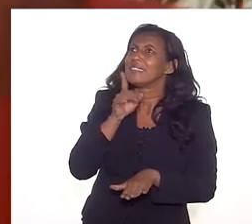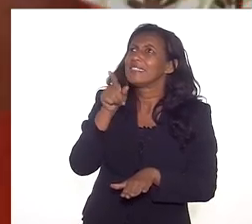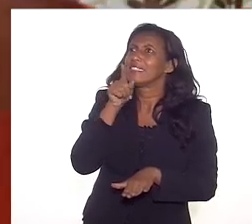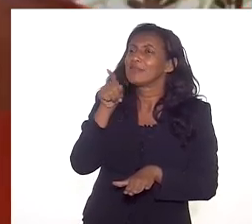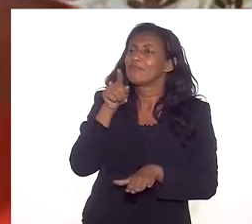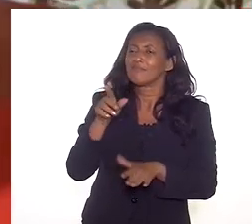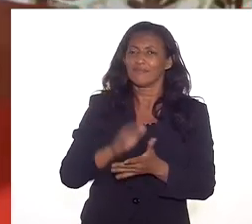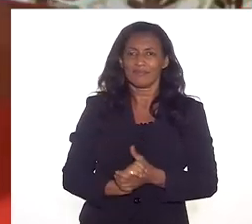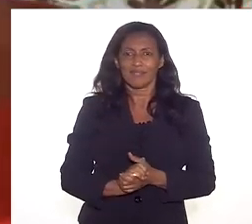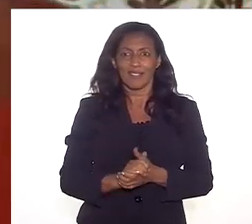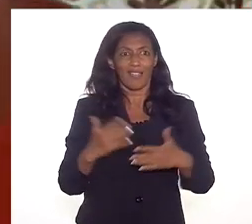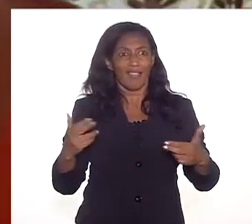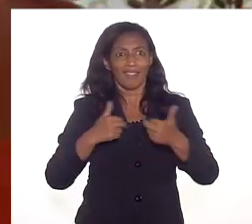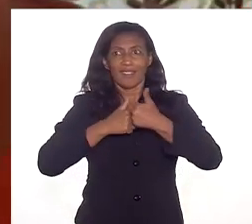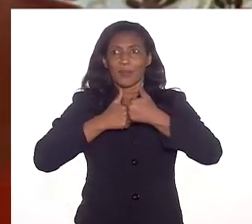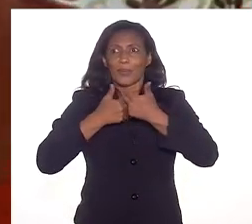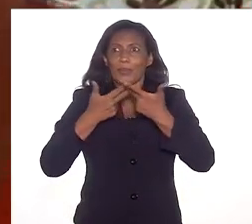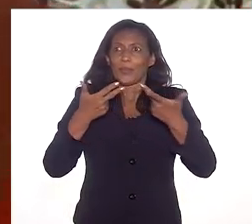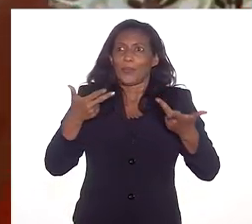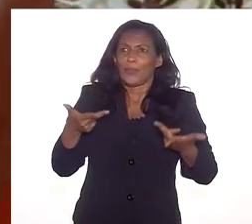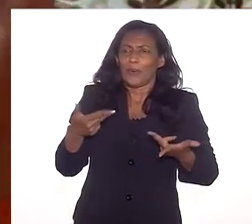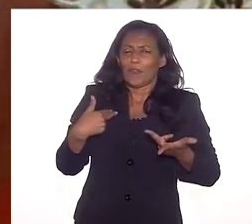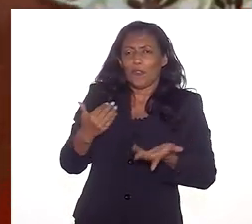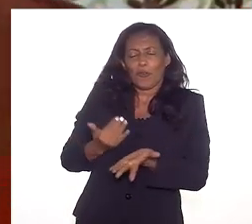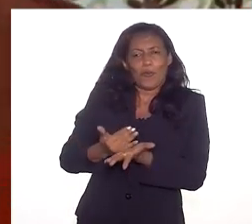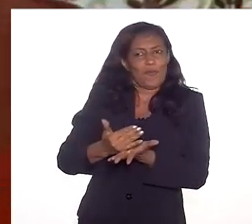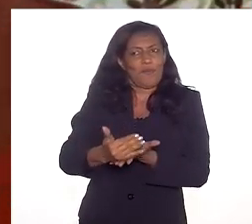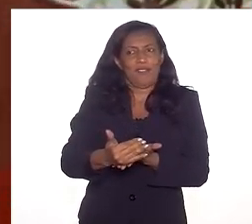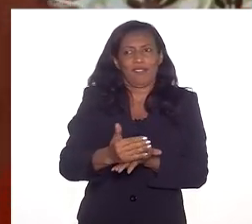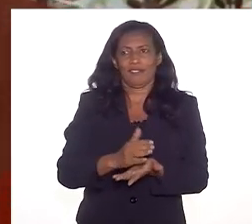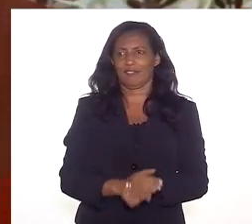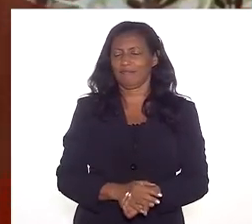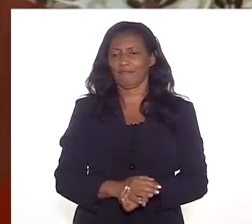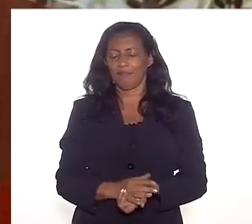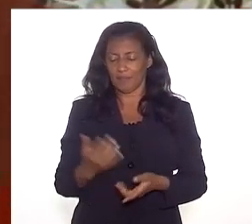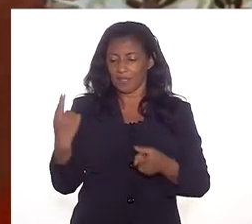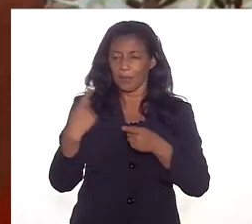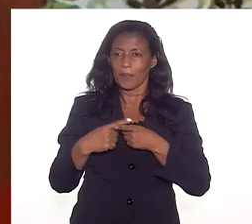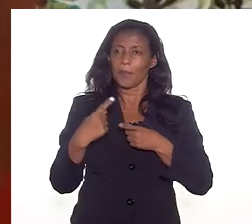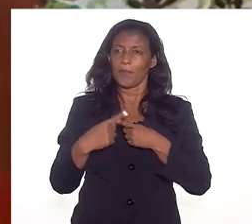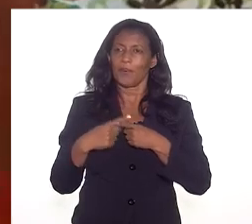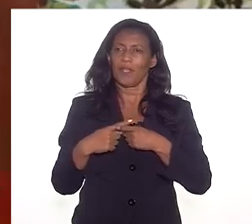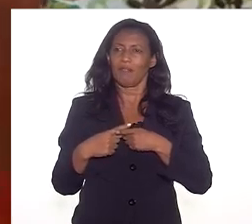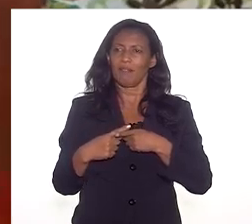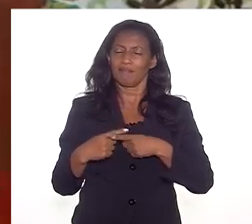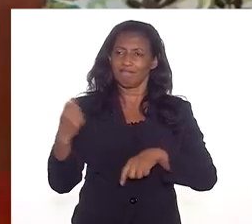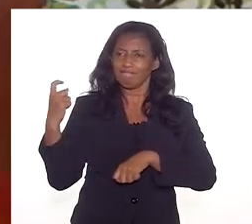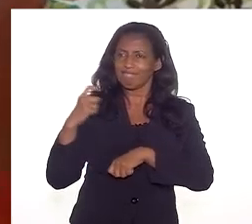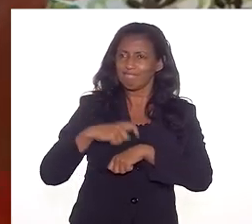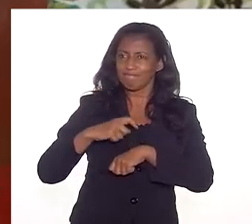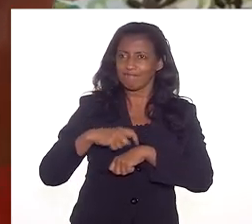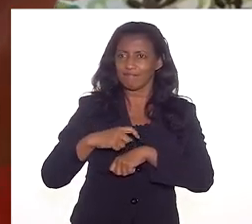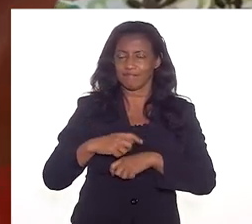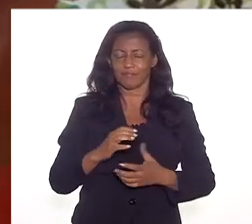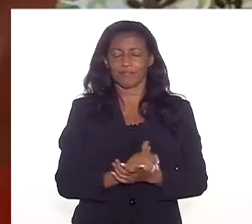eu falei, pô, aí a coisa... Ali foi o começo, entendeu? Porque,